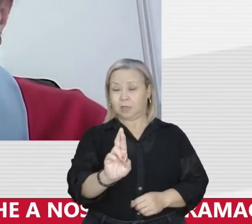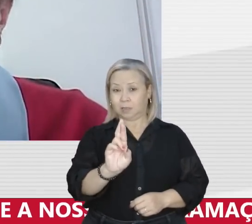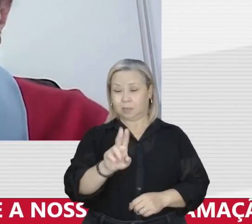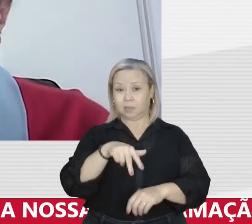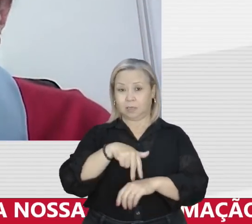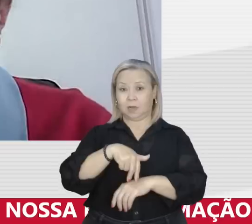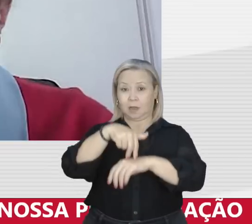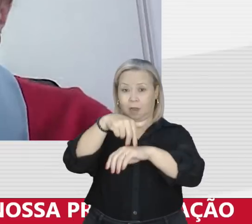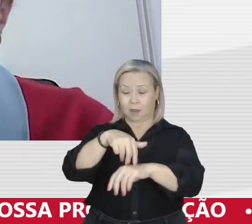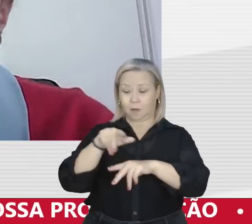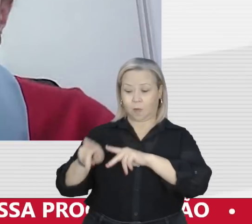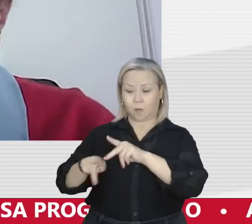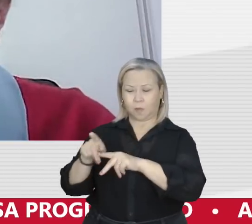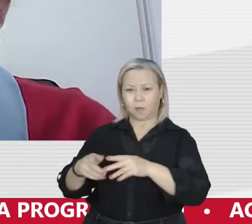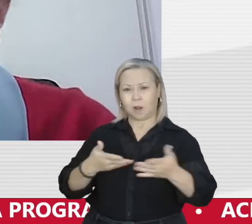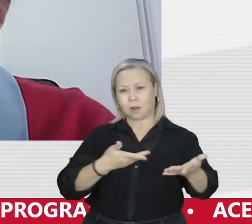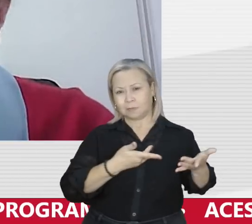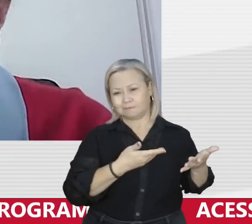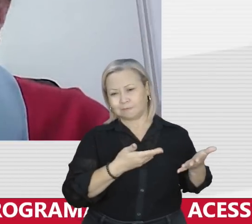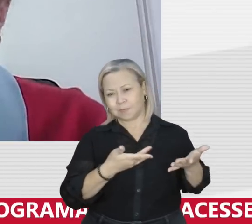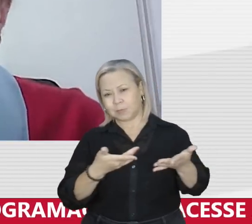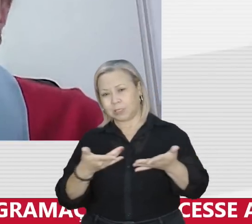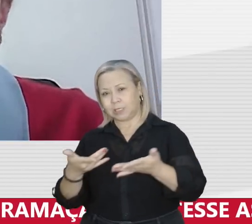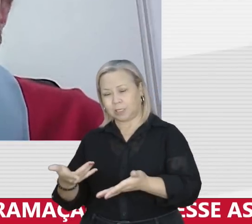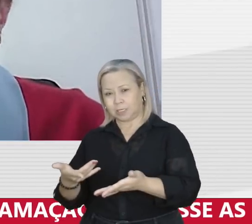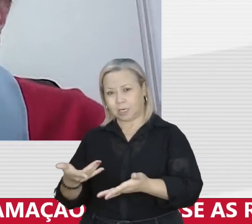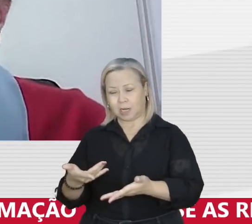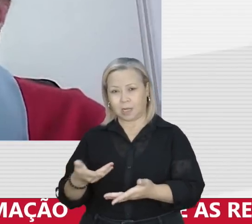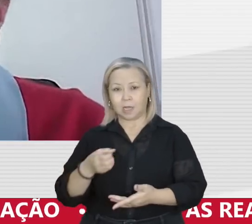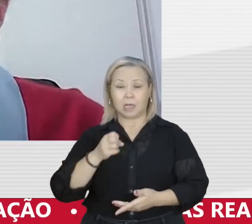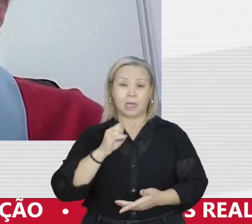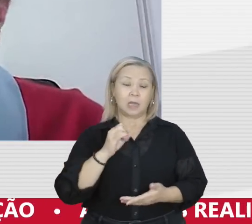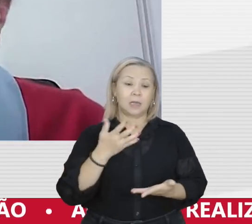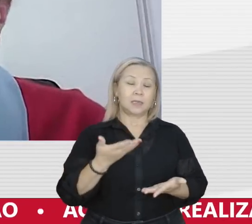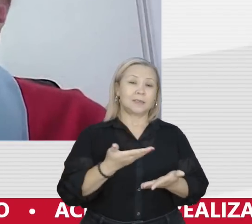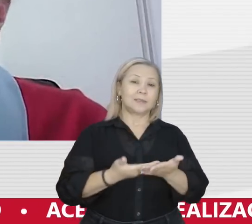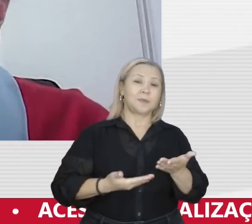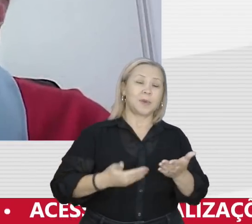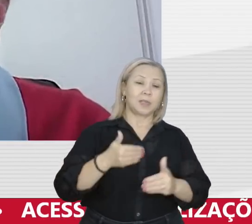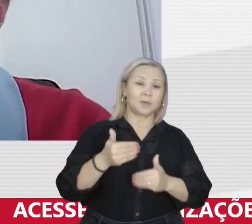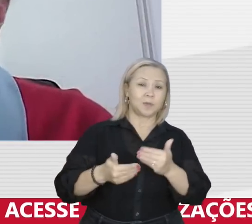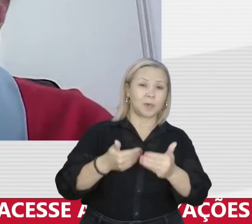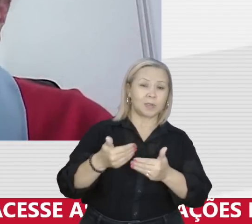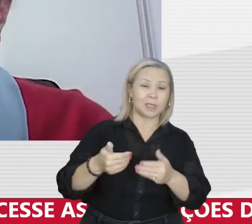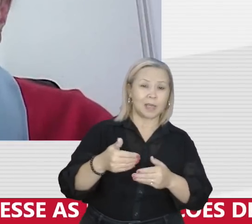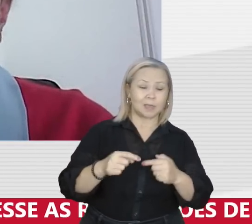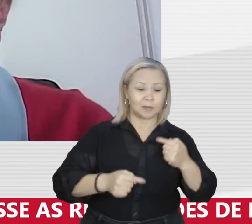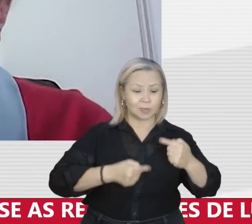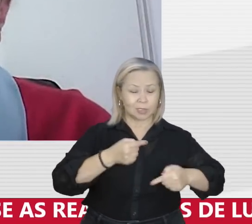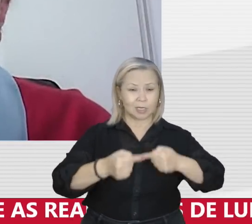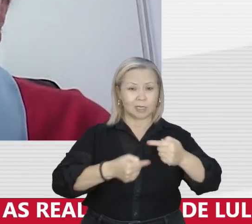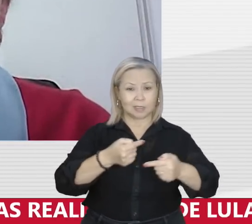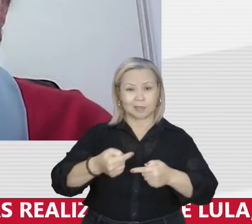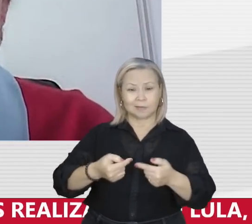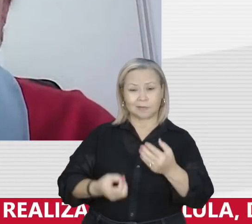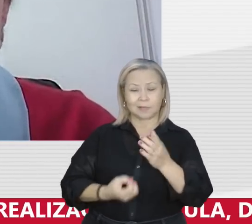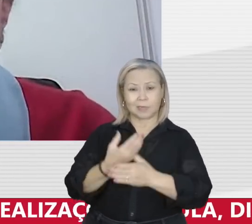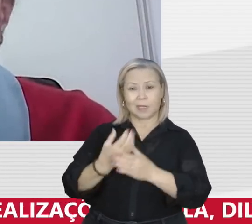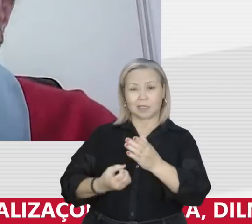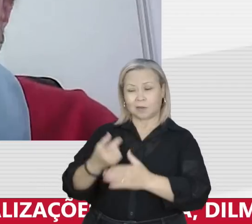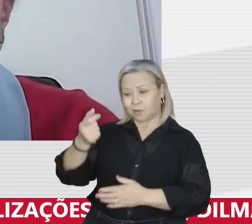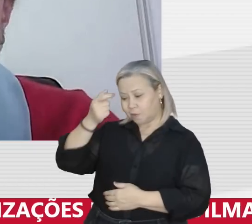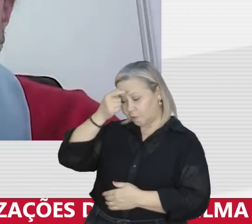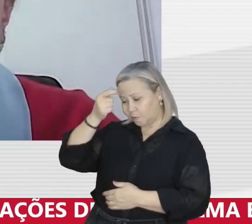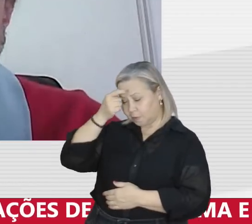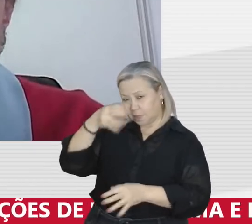popular que ele carrega se converta num processo de geração de consciência e de organização dos